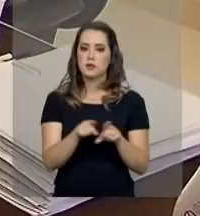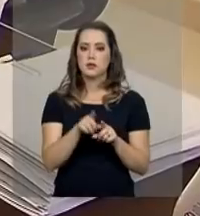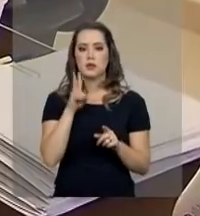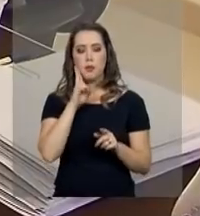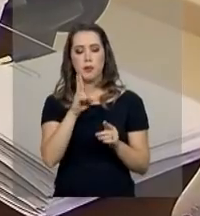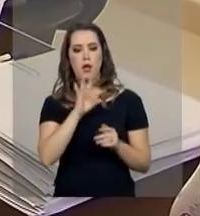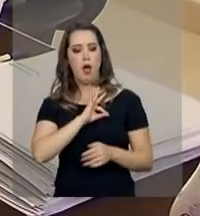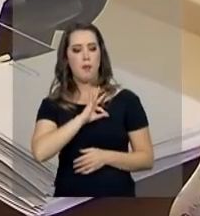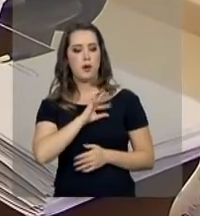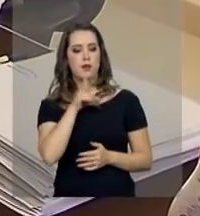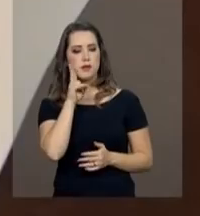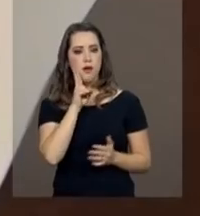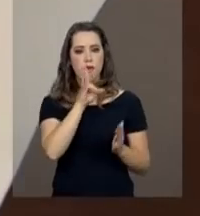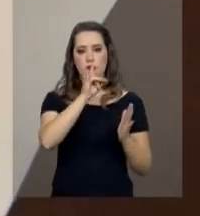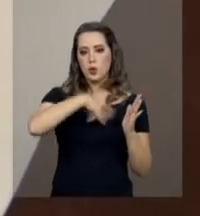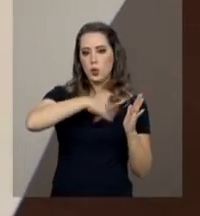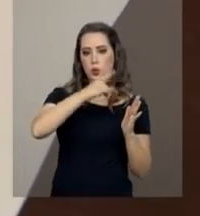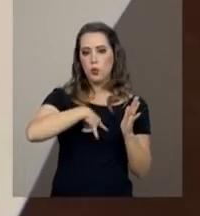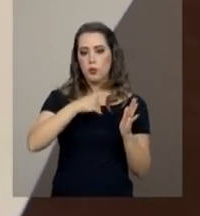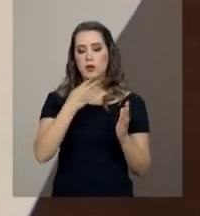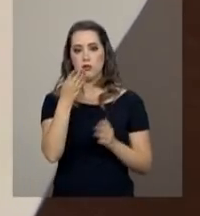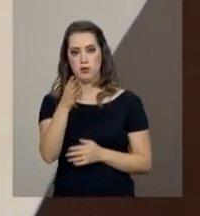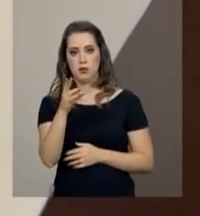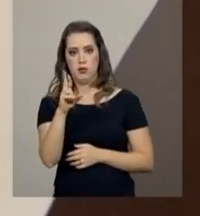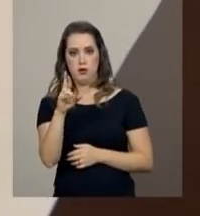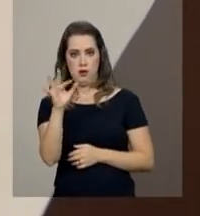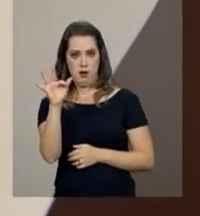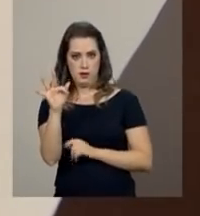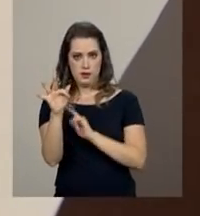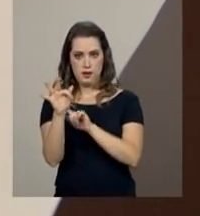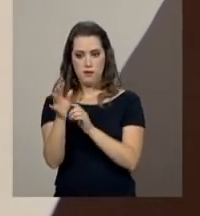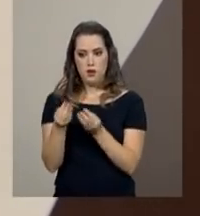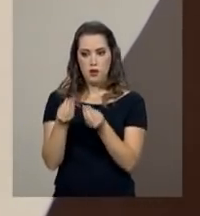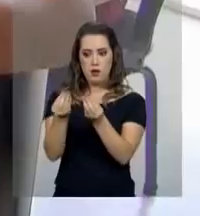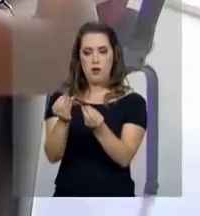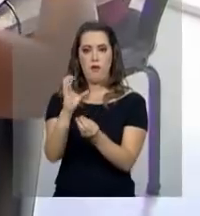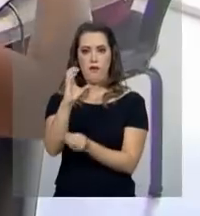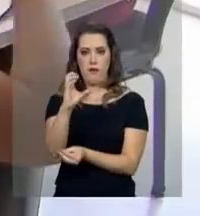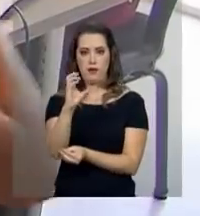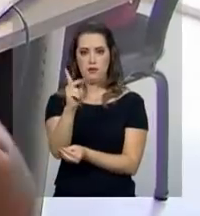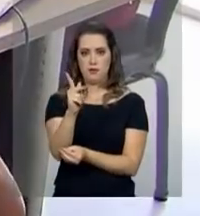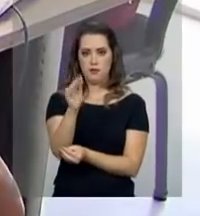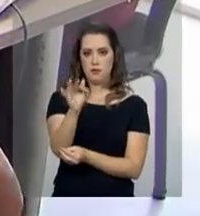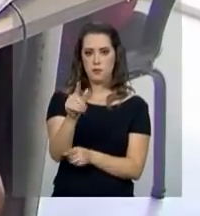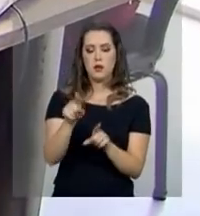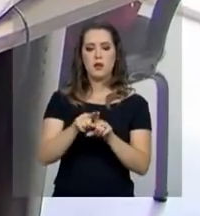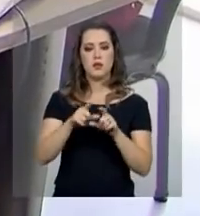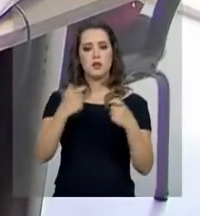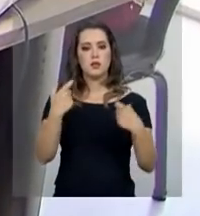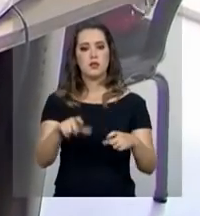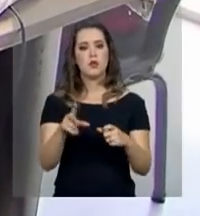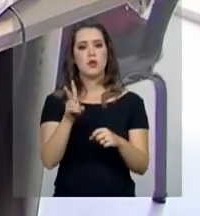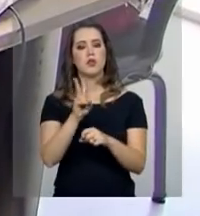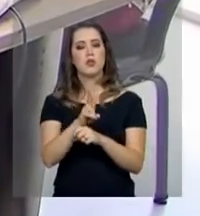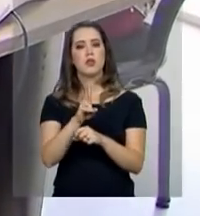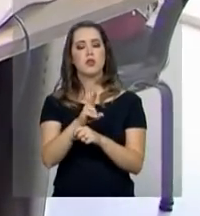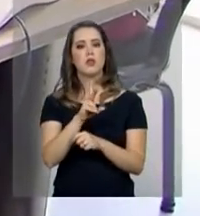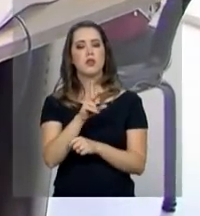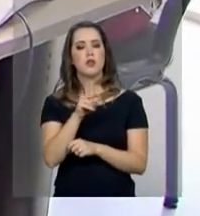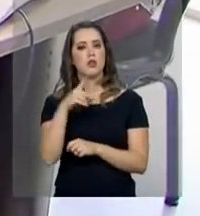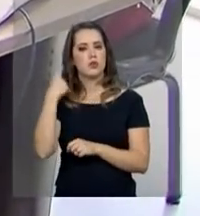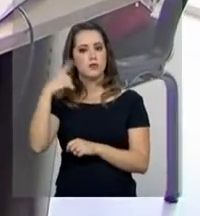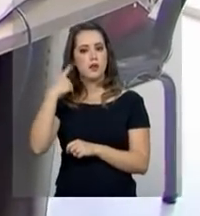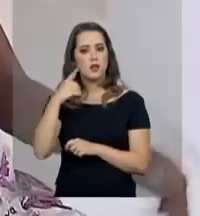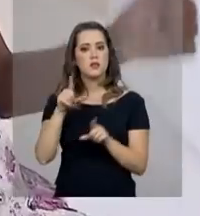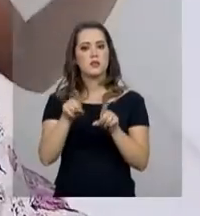A Receita Federal emite documentos brasileiros, como o CPF. Há até um posto da Defensoria Pública e do